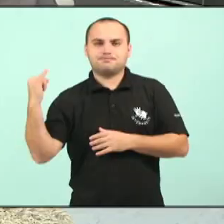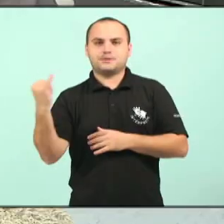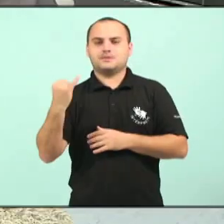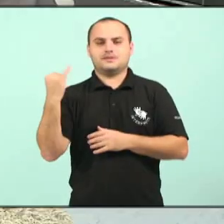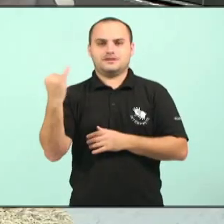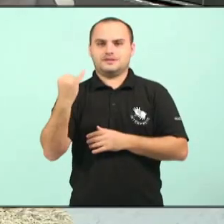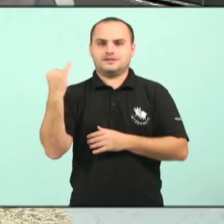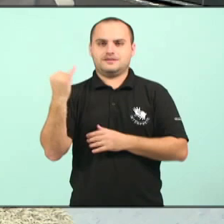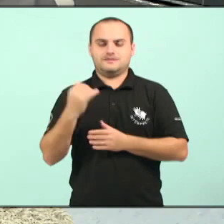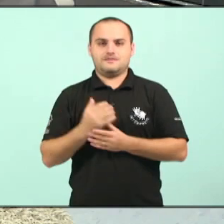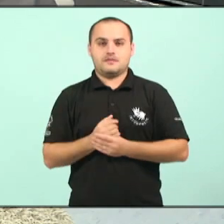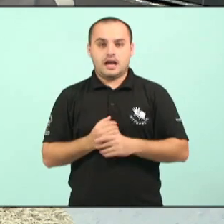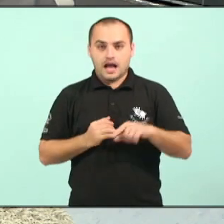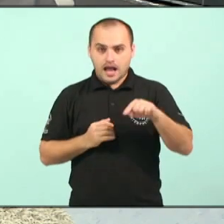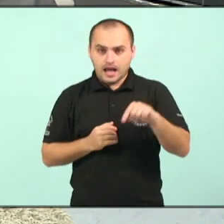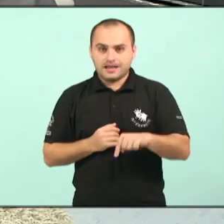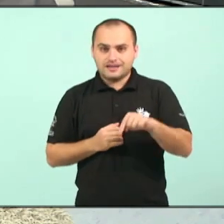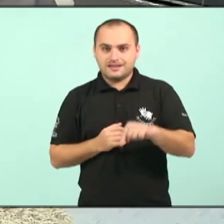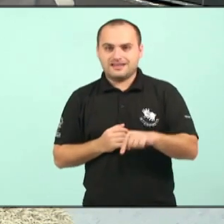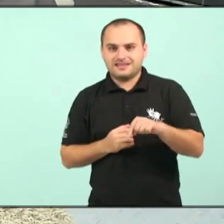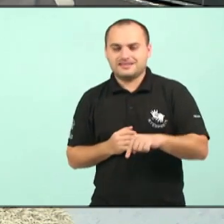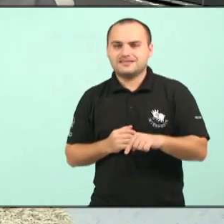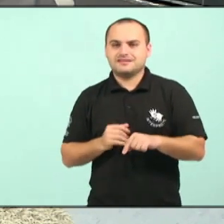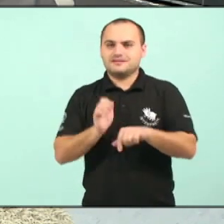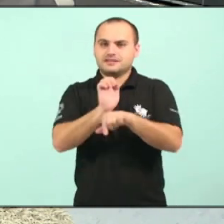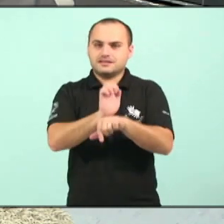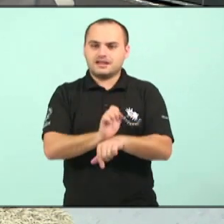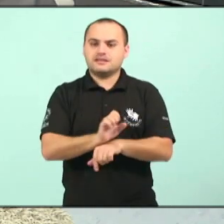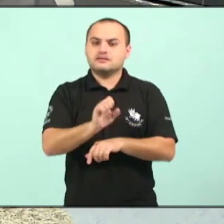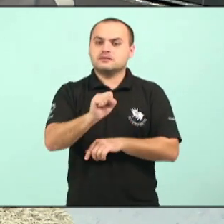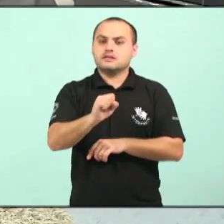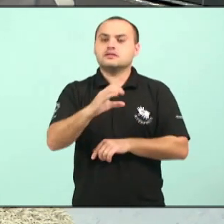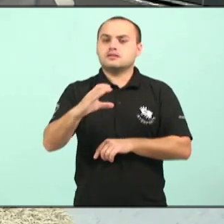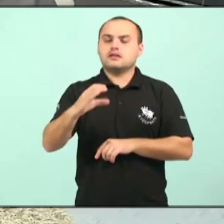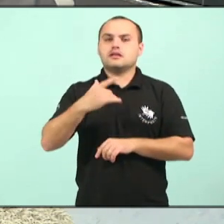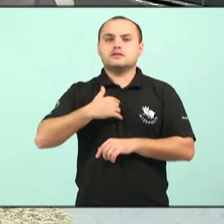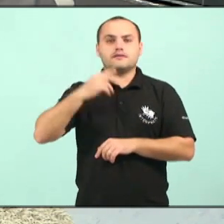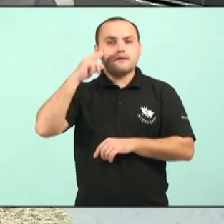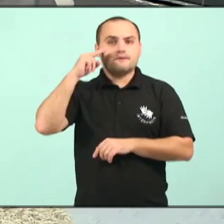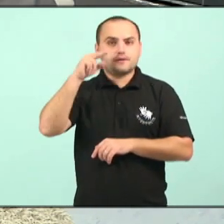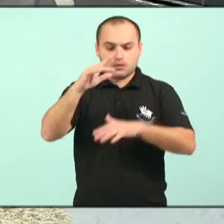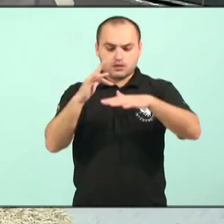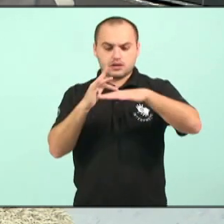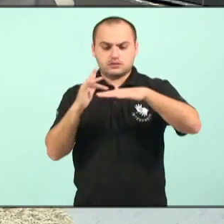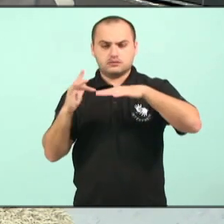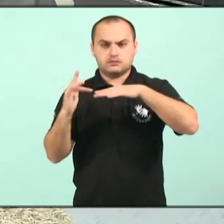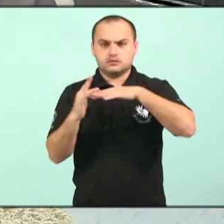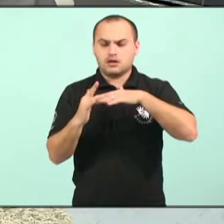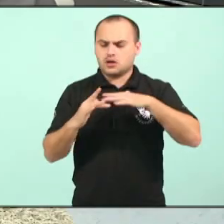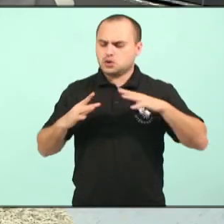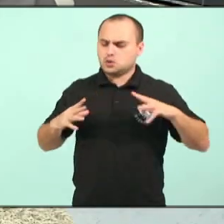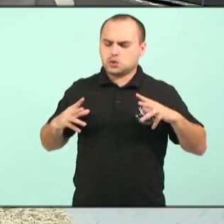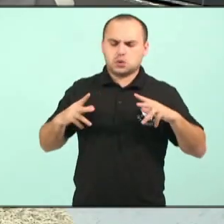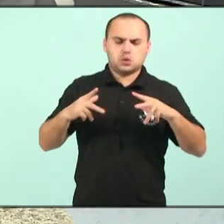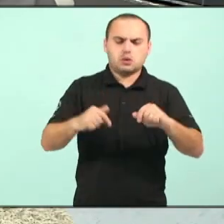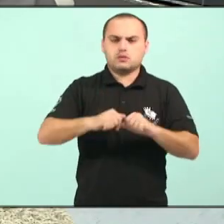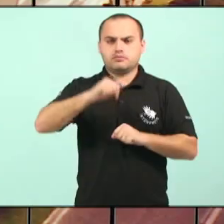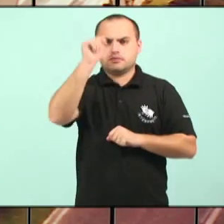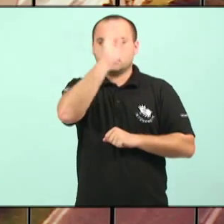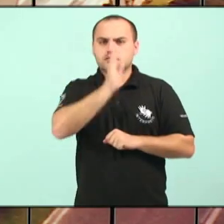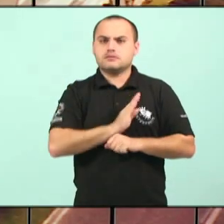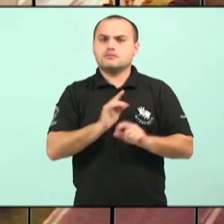próprio Estado também, né, a gente viu a questão do uso da rede social em todo o país,